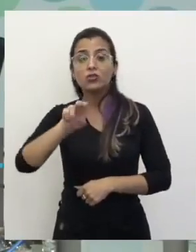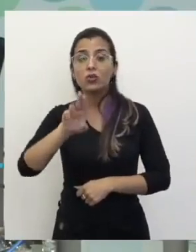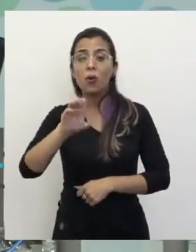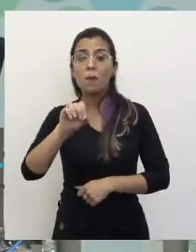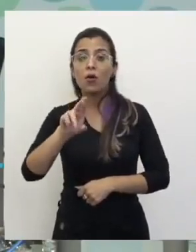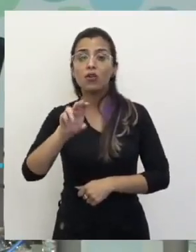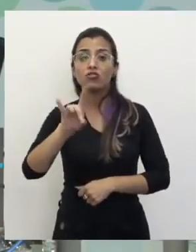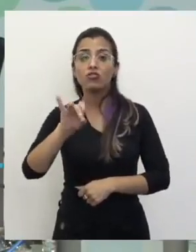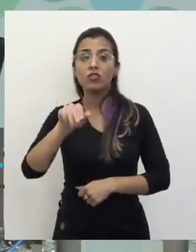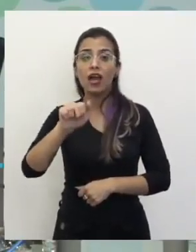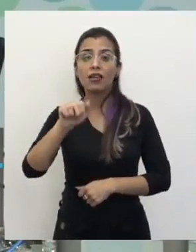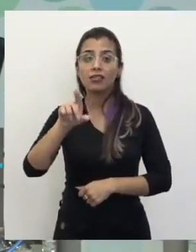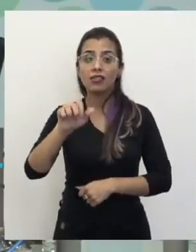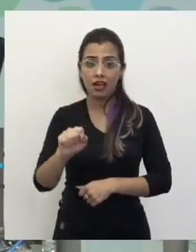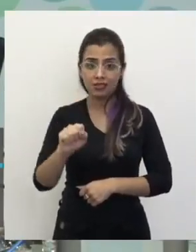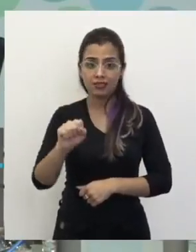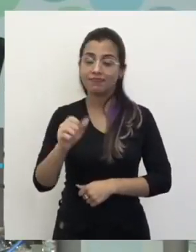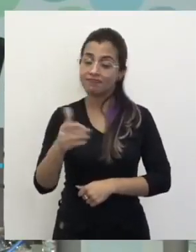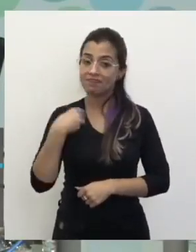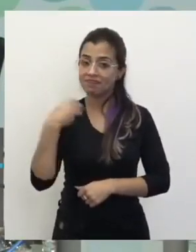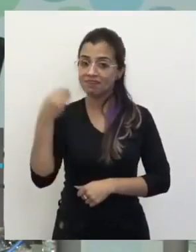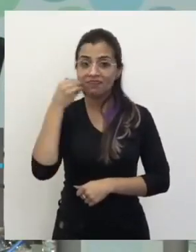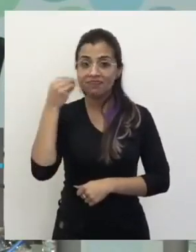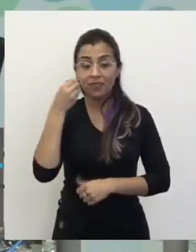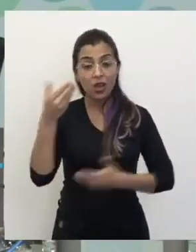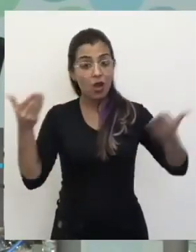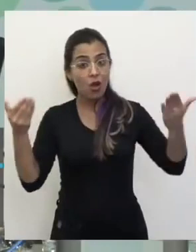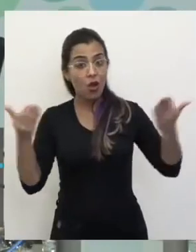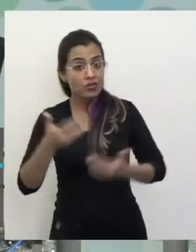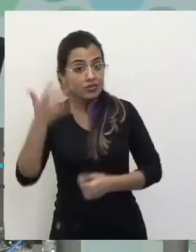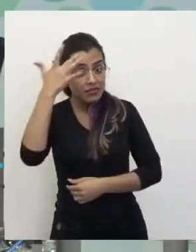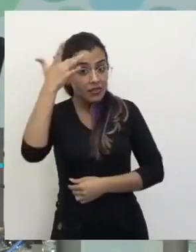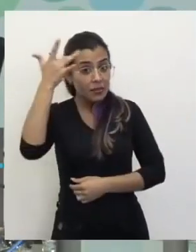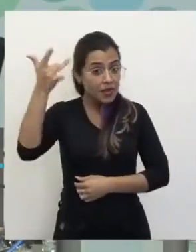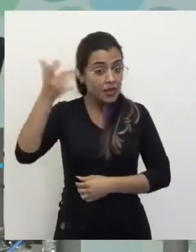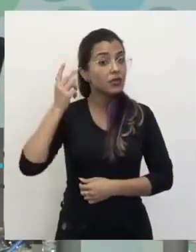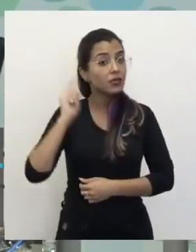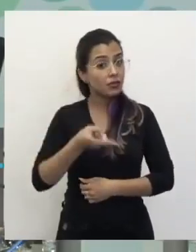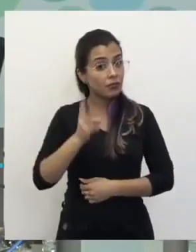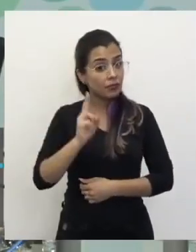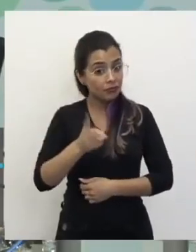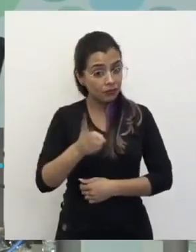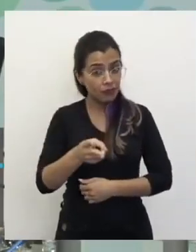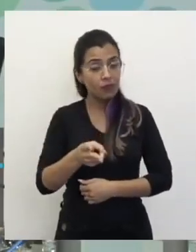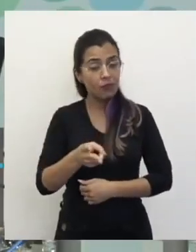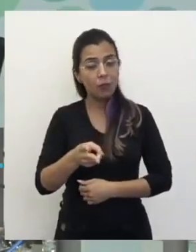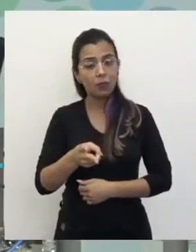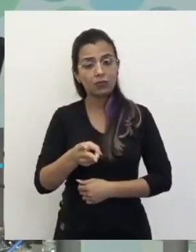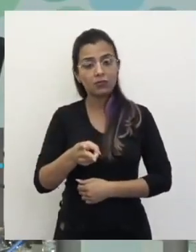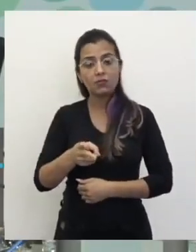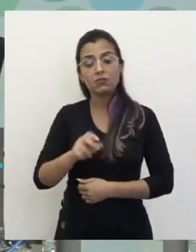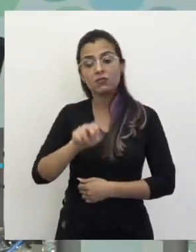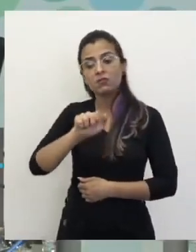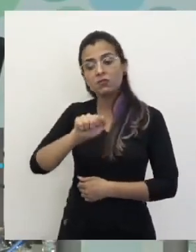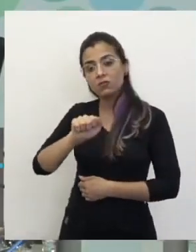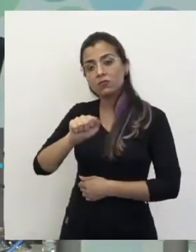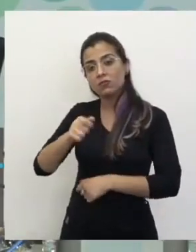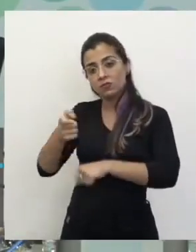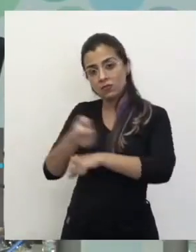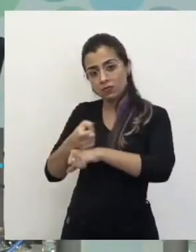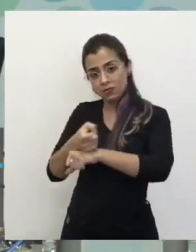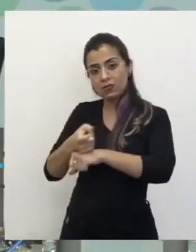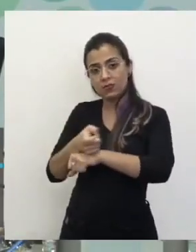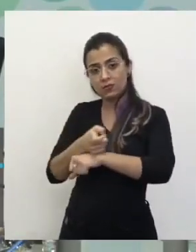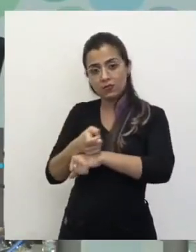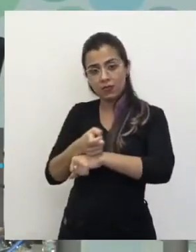dei. Hoje e amanhã a gente fala sobre subordinadas adverbiais e amanhã a gente fala sobre as subordinadas adjetivas. Eu sei que